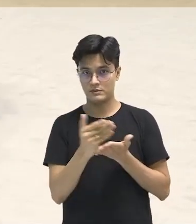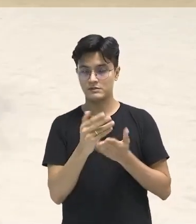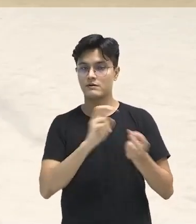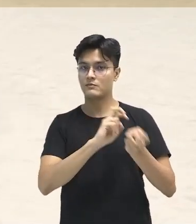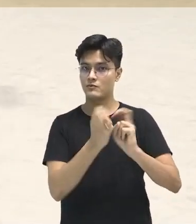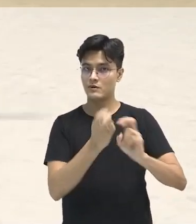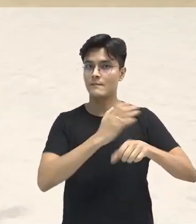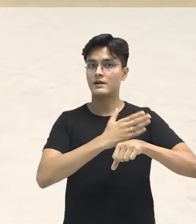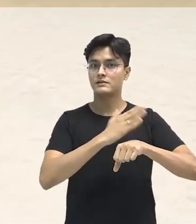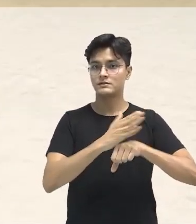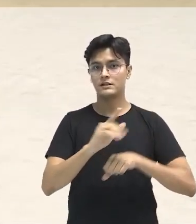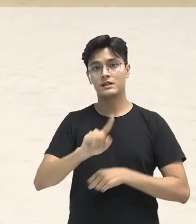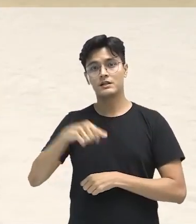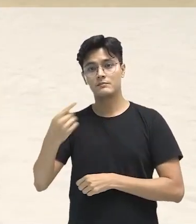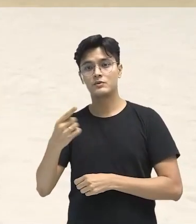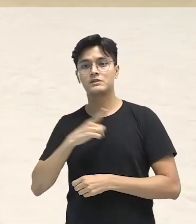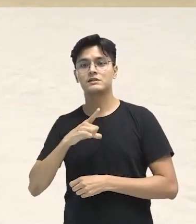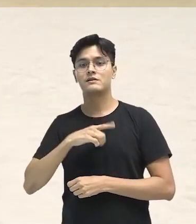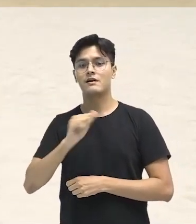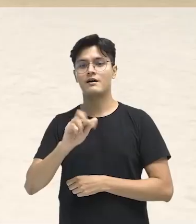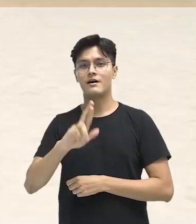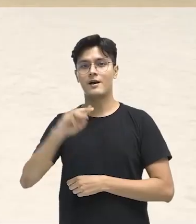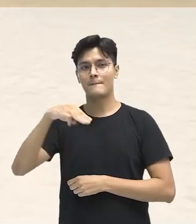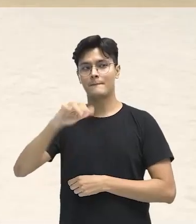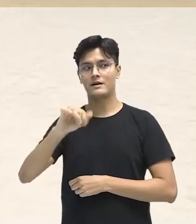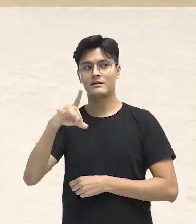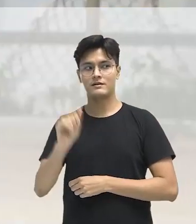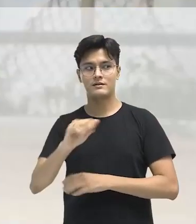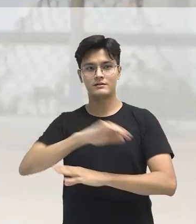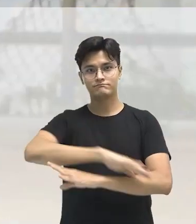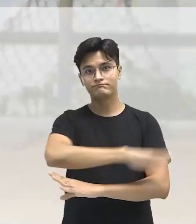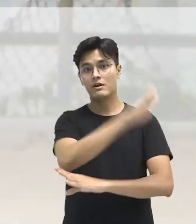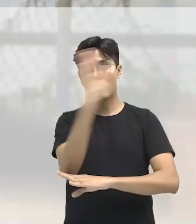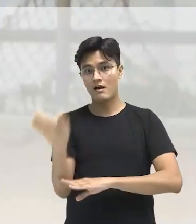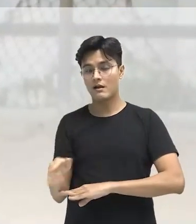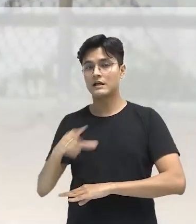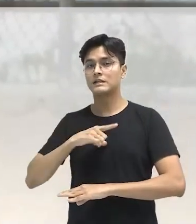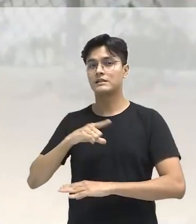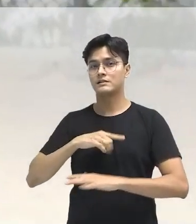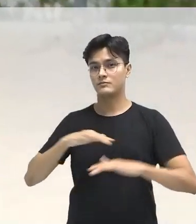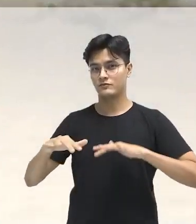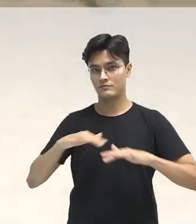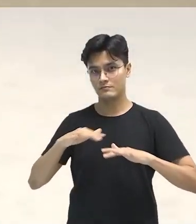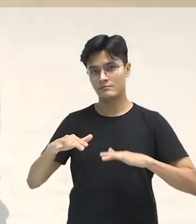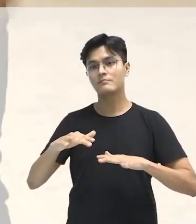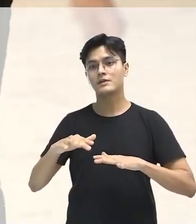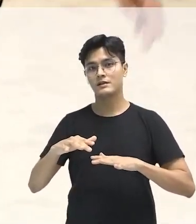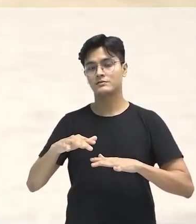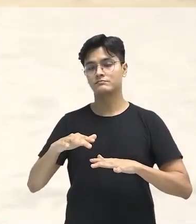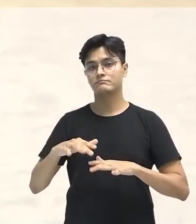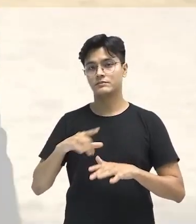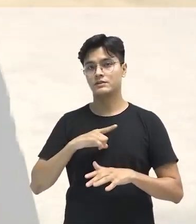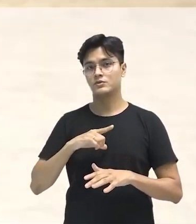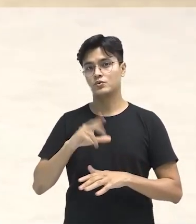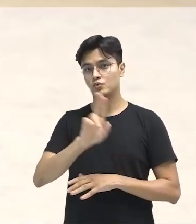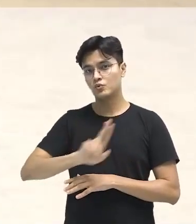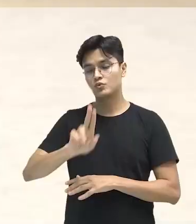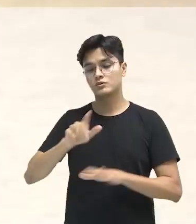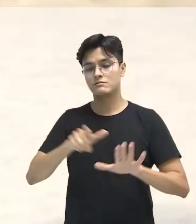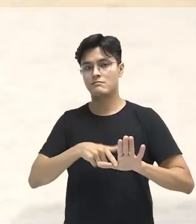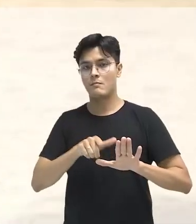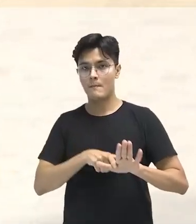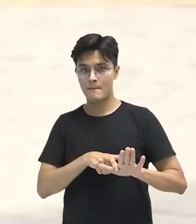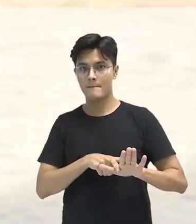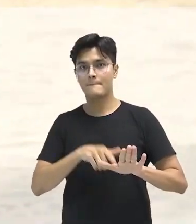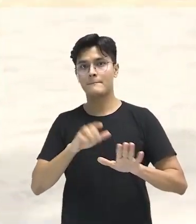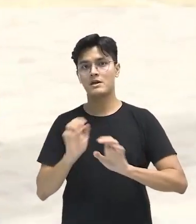bom? Logo em seguida nós temos a armada já é um pouco mais elaborada, é o chute com o lado externo do pé, em que o